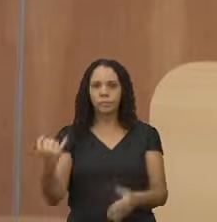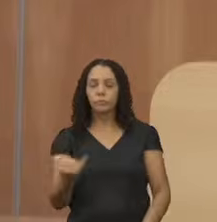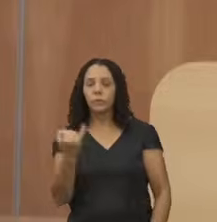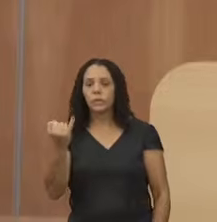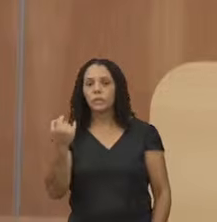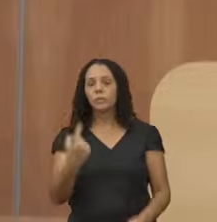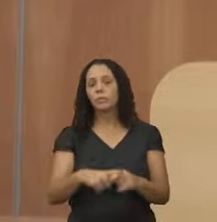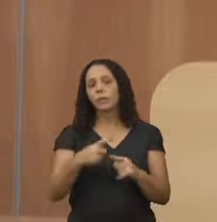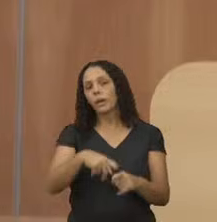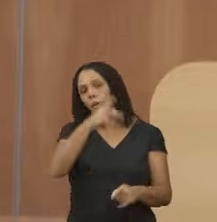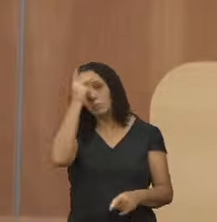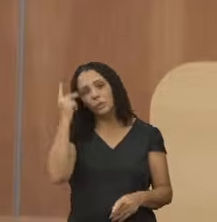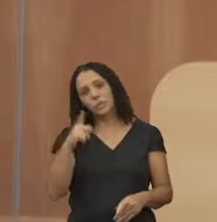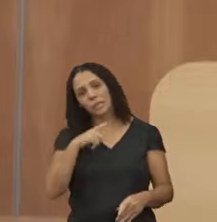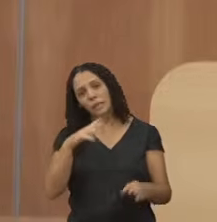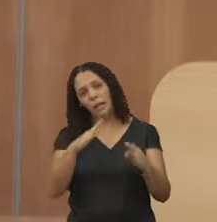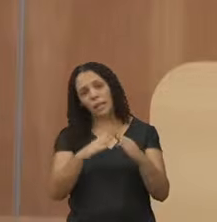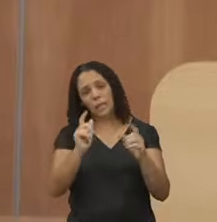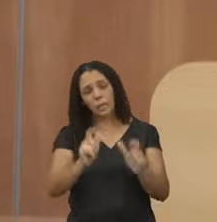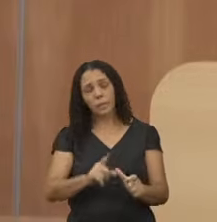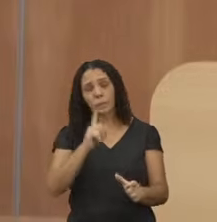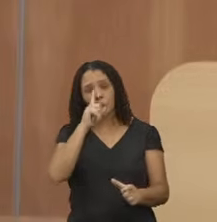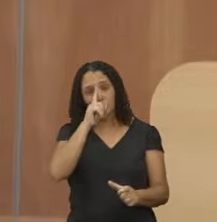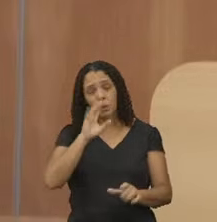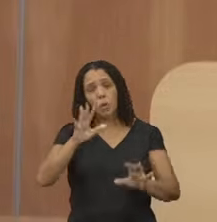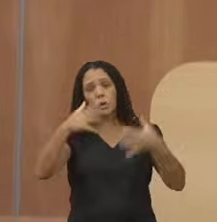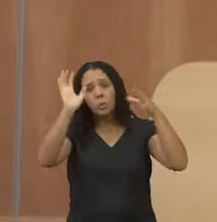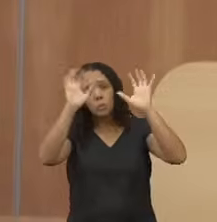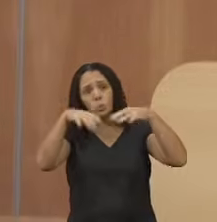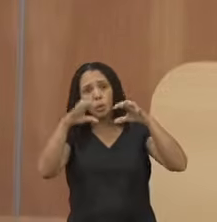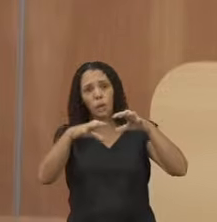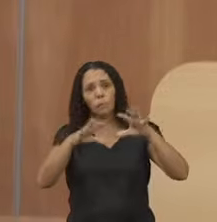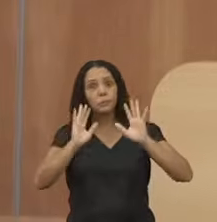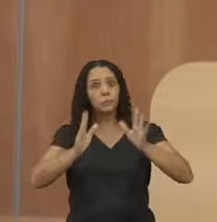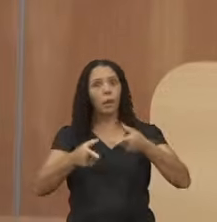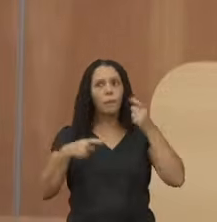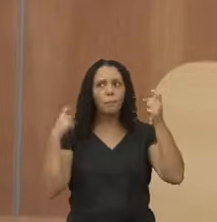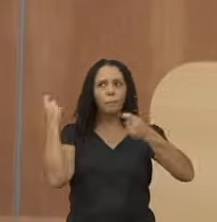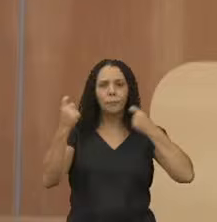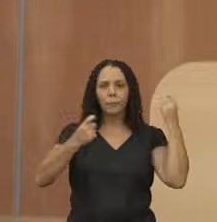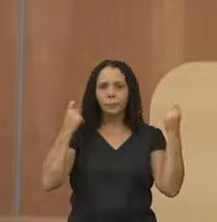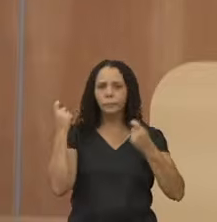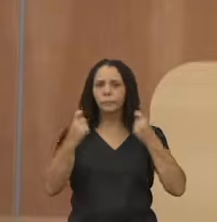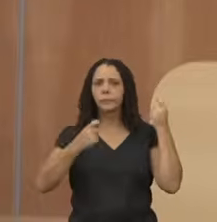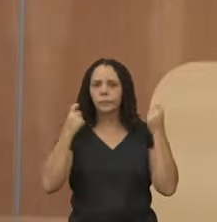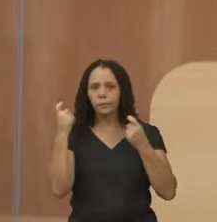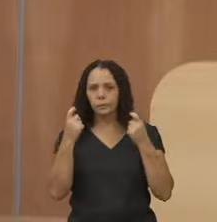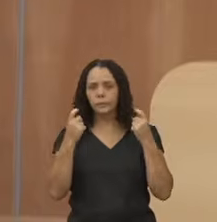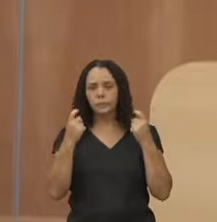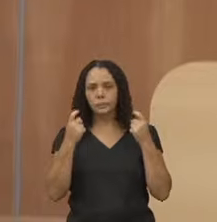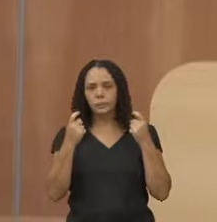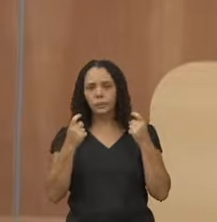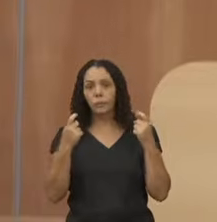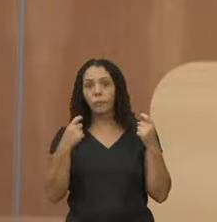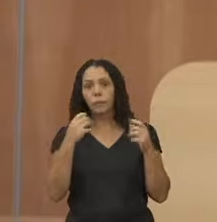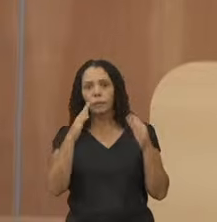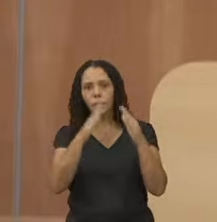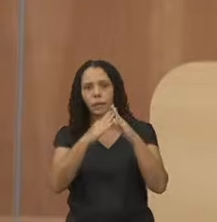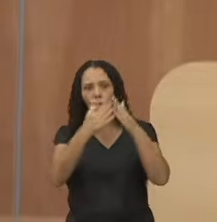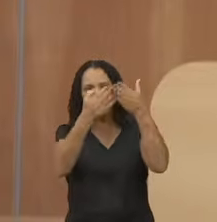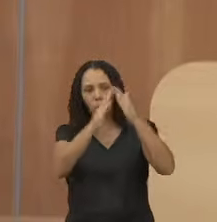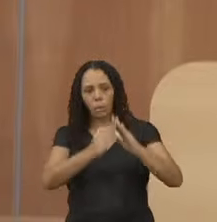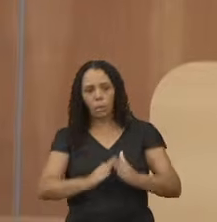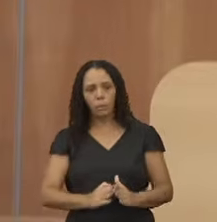pessoa que mora numa área de risco, dá uma chuvinha, ela já fica preocupada, Marcelo, já fica preocupada da sua casa vir